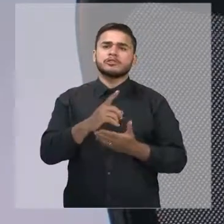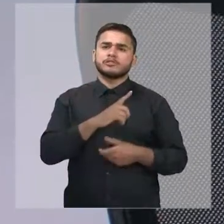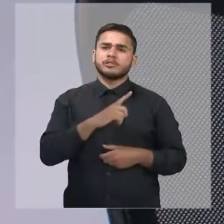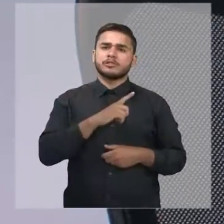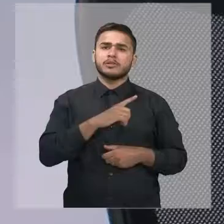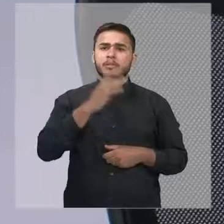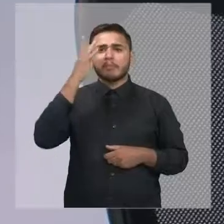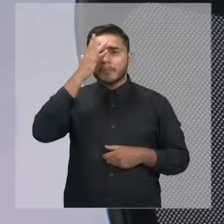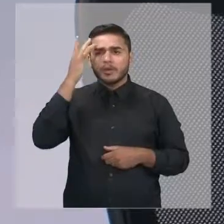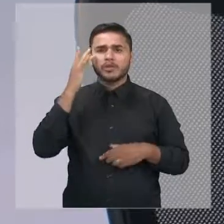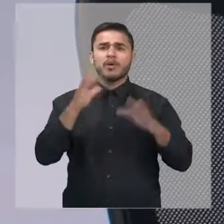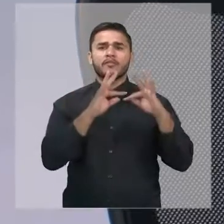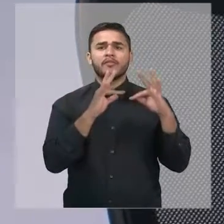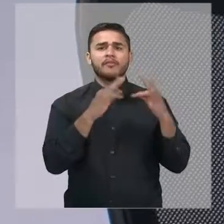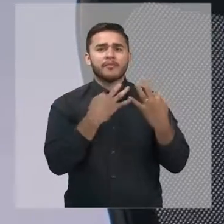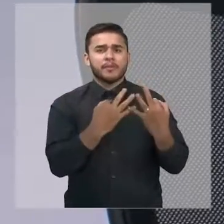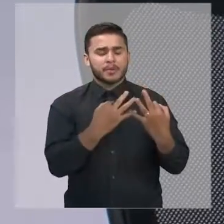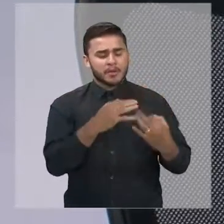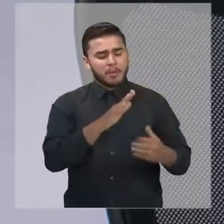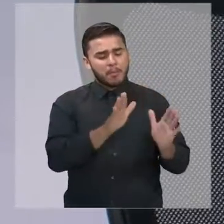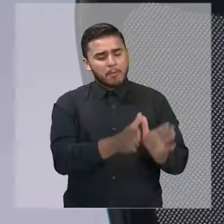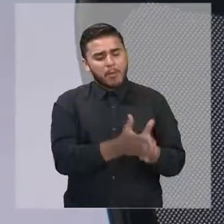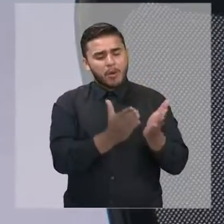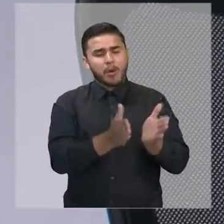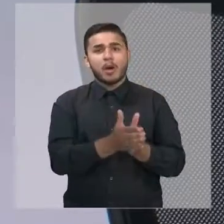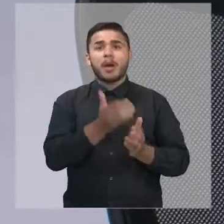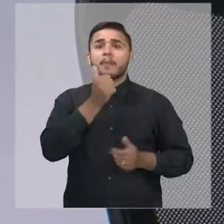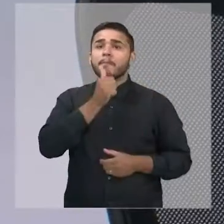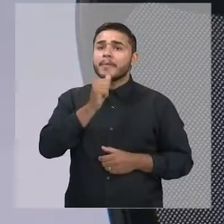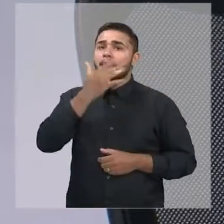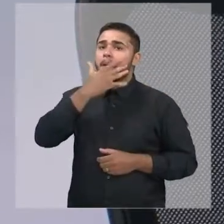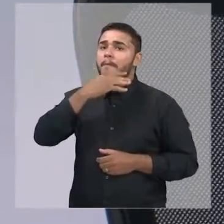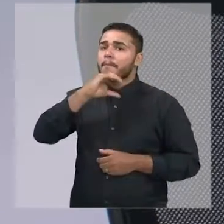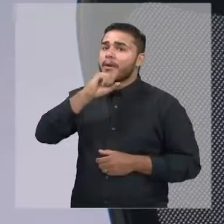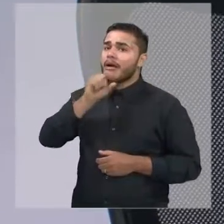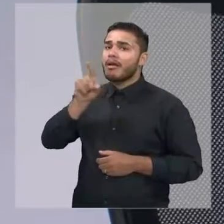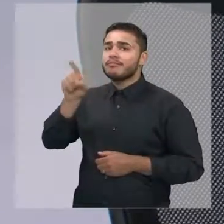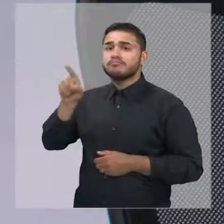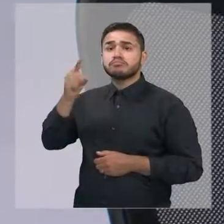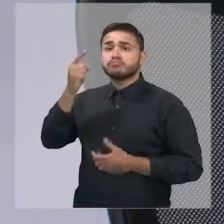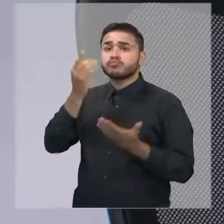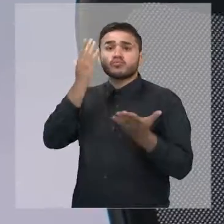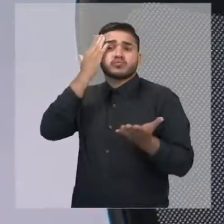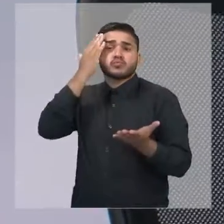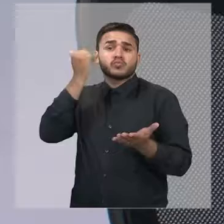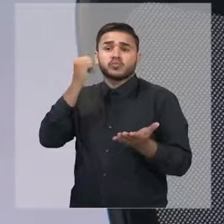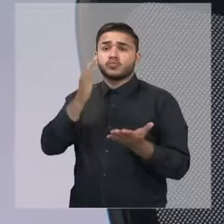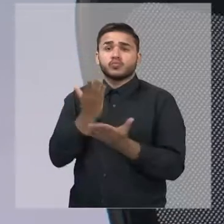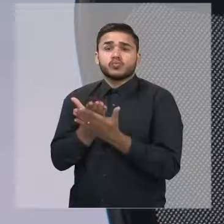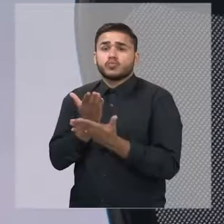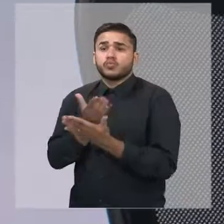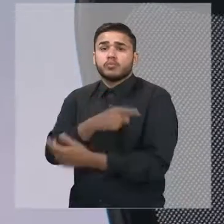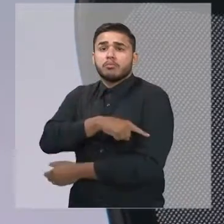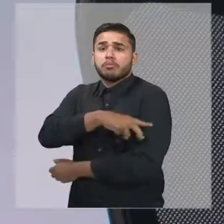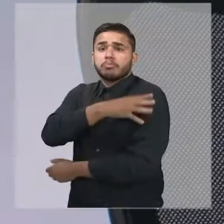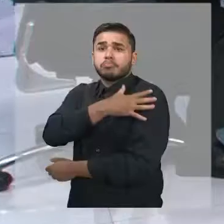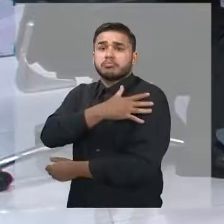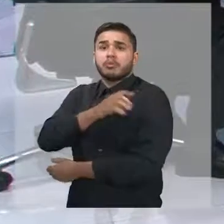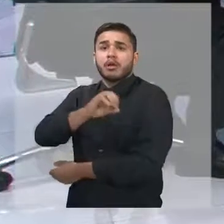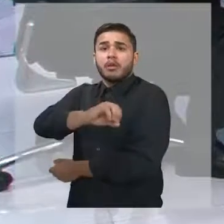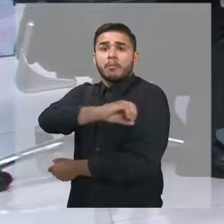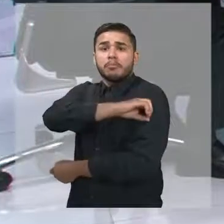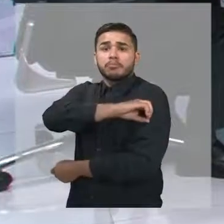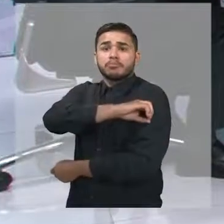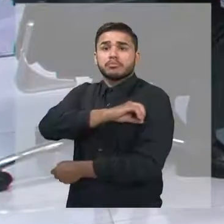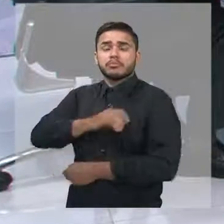a escola para os filhos dos poucos letrados. E a gente tem a outra escola, que é a escola privada, onde tem a